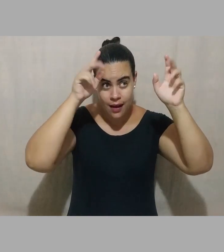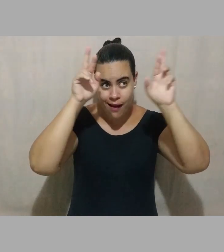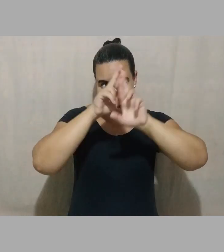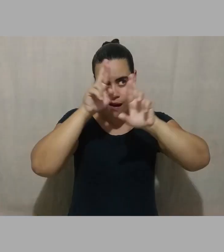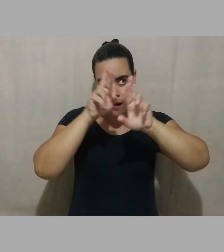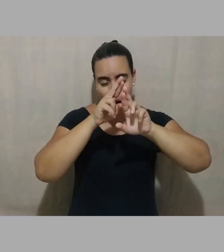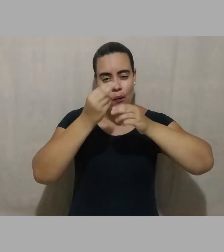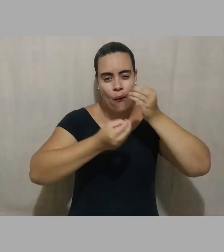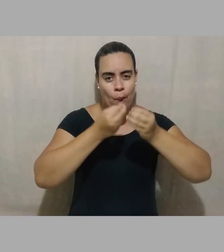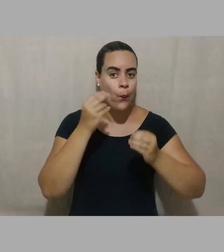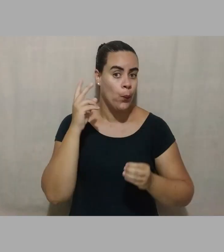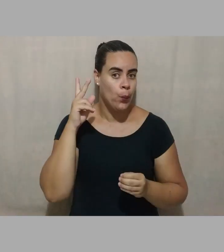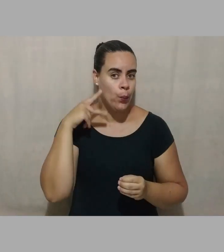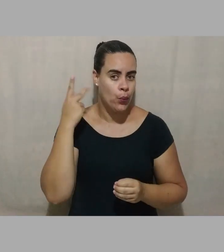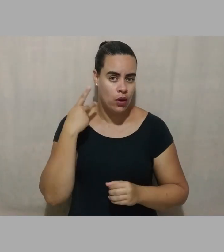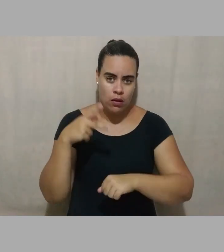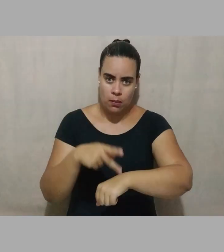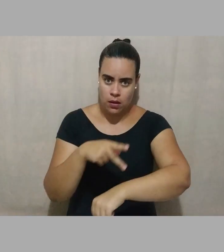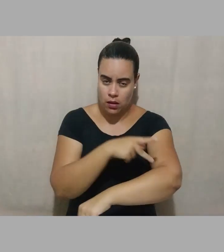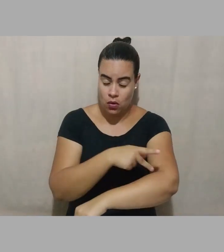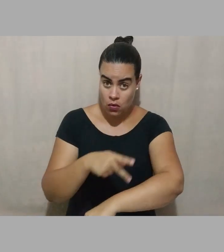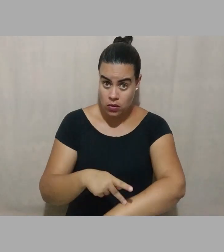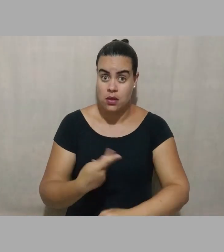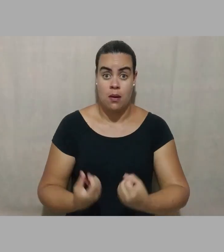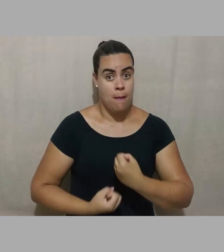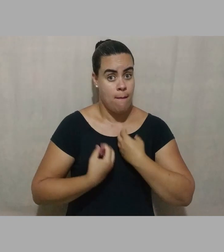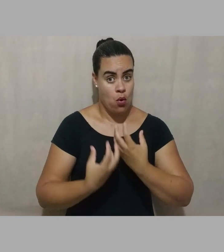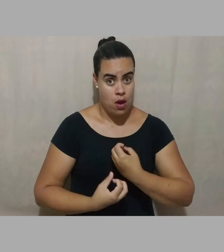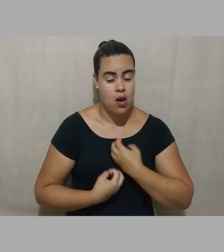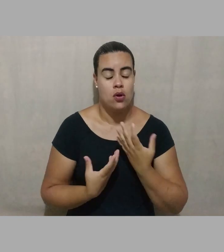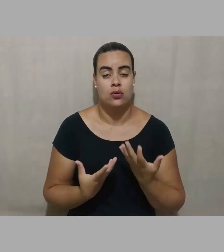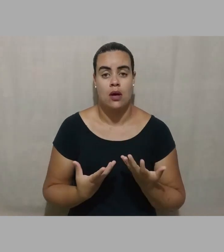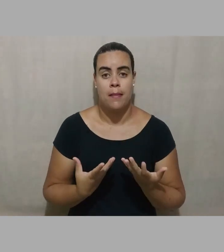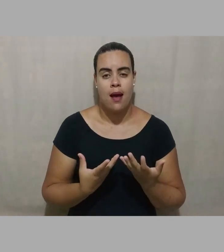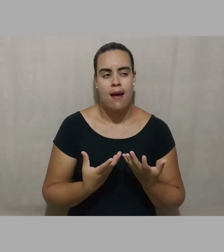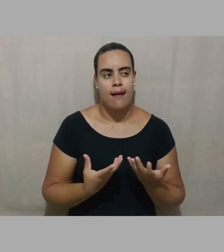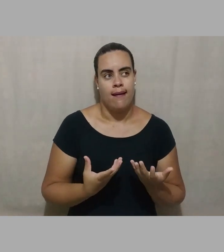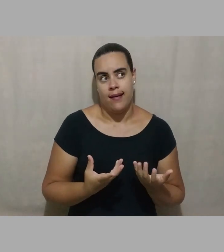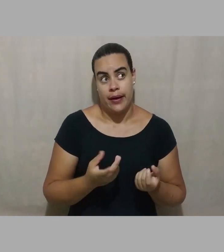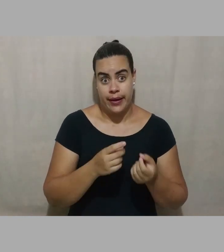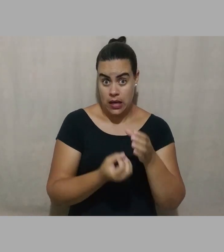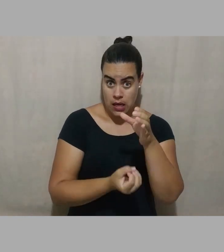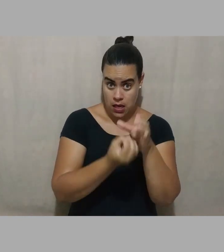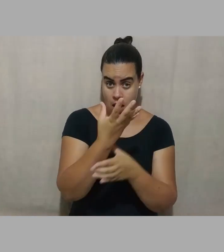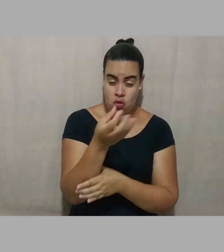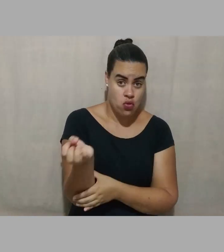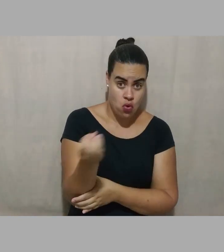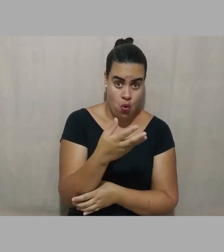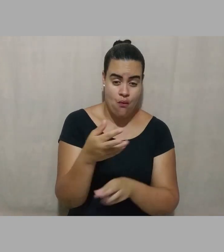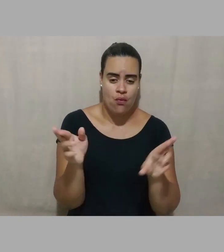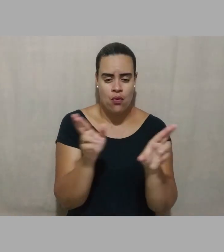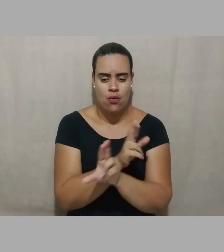e políticas pedagógicas e poéticas para se criar